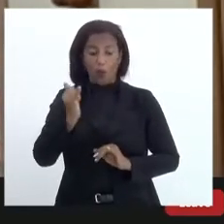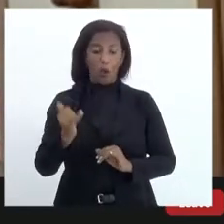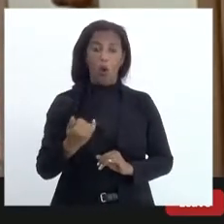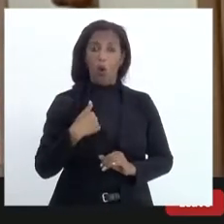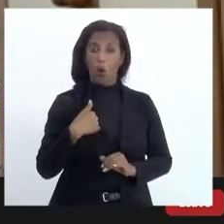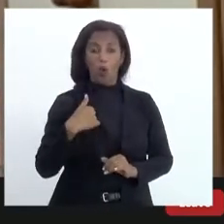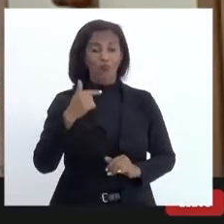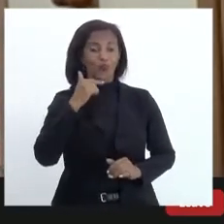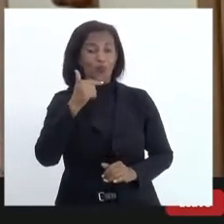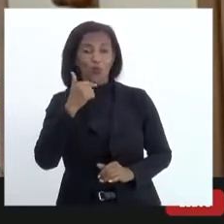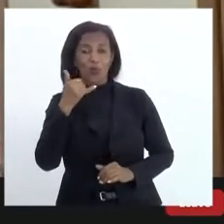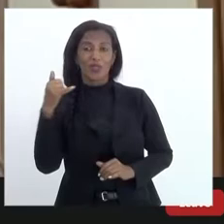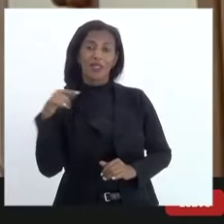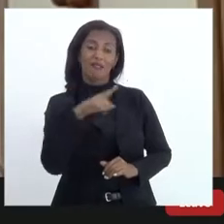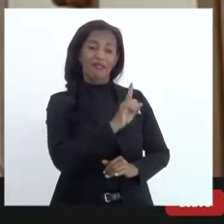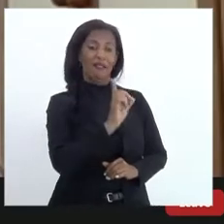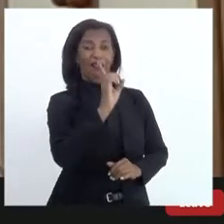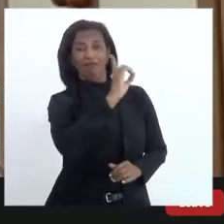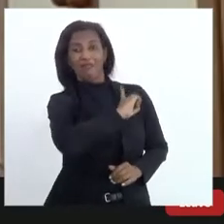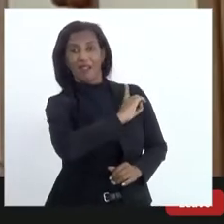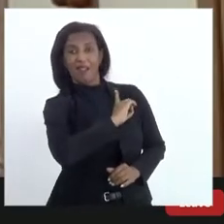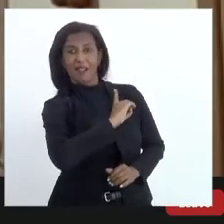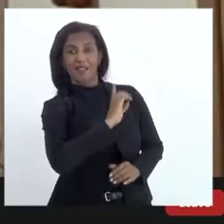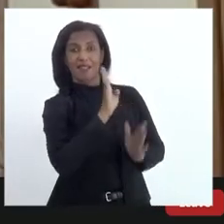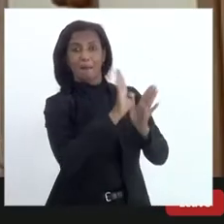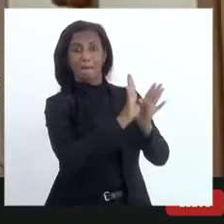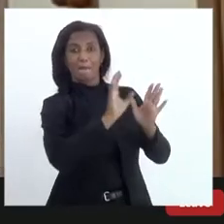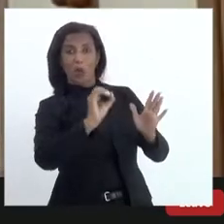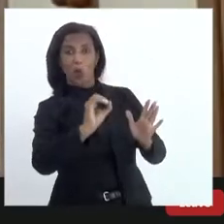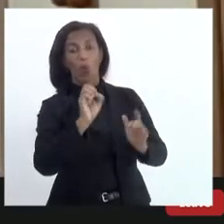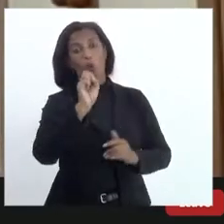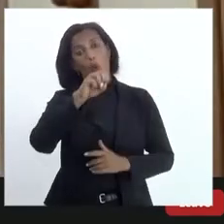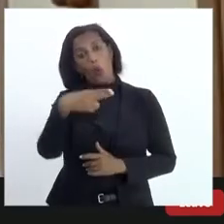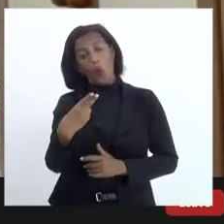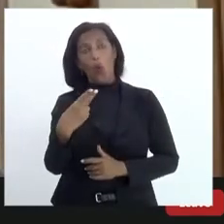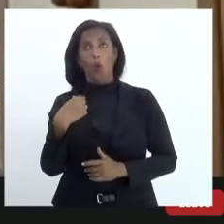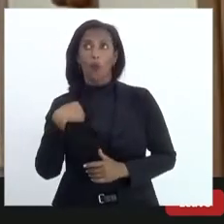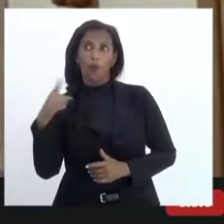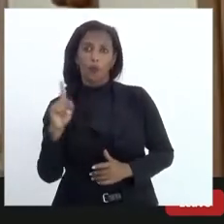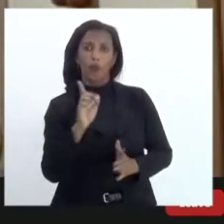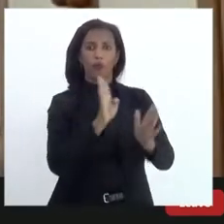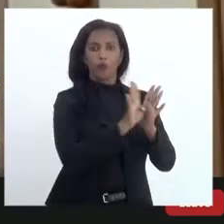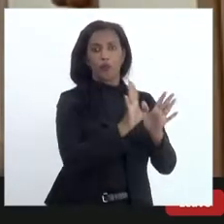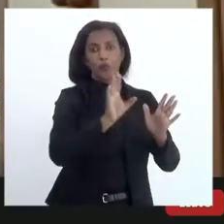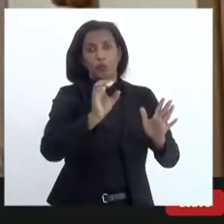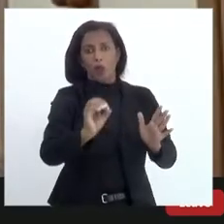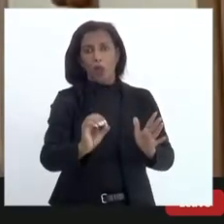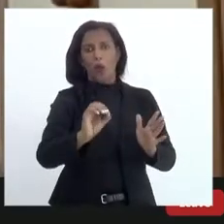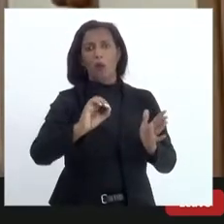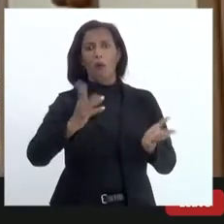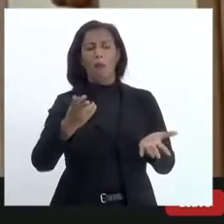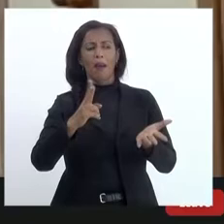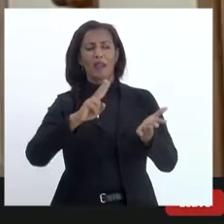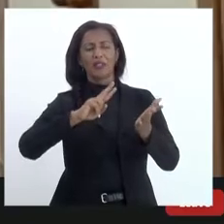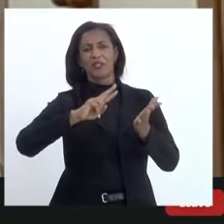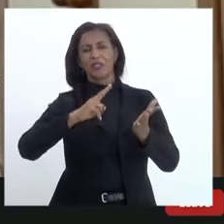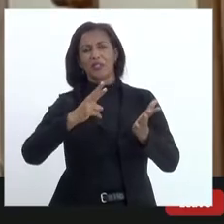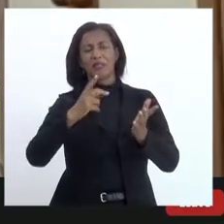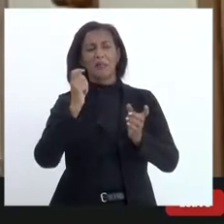fazer o registro de ocorrência. Ou então foi feito um registro de ocorrência, por exemplo, depredaram um